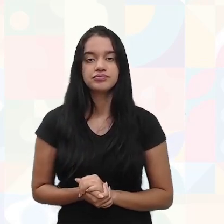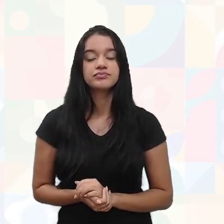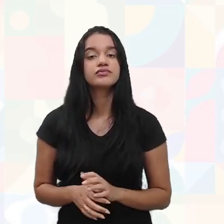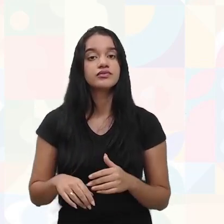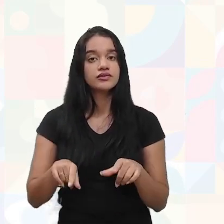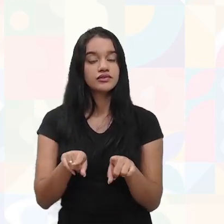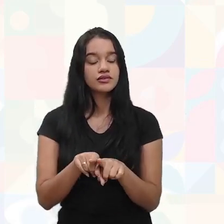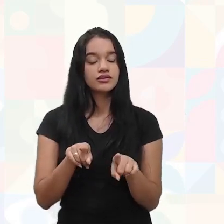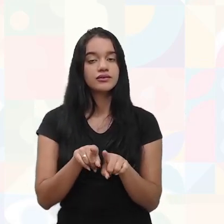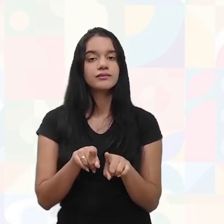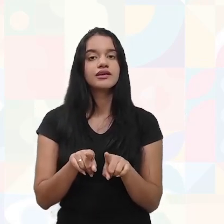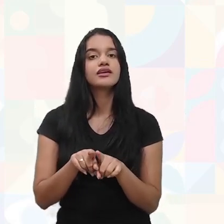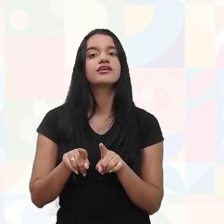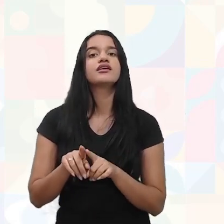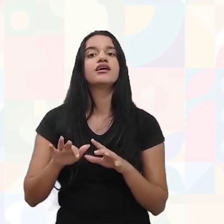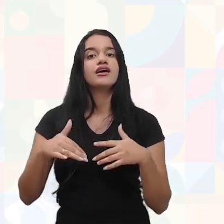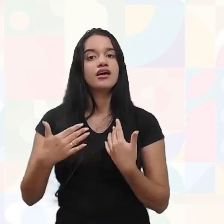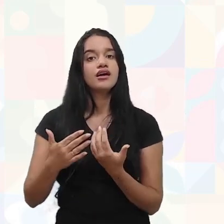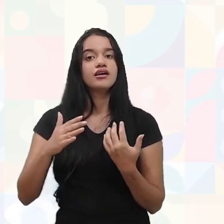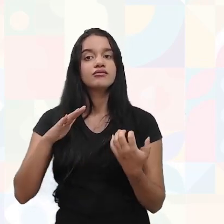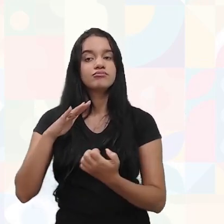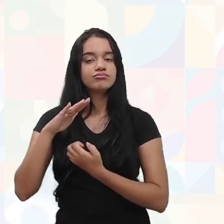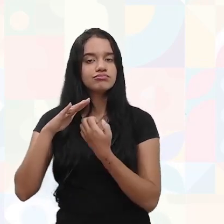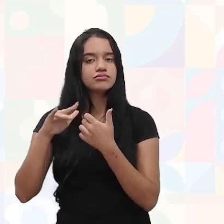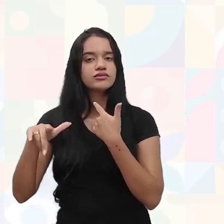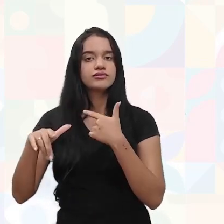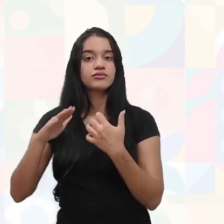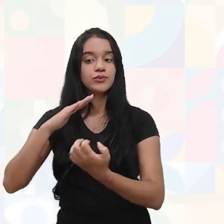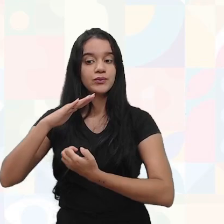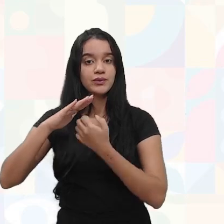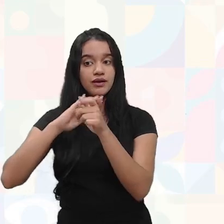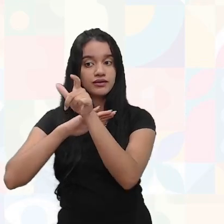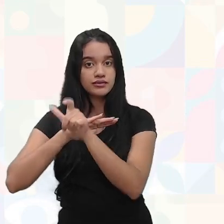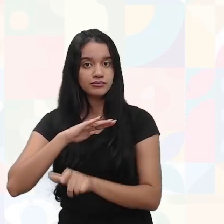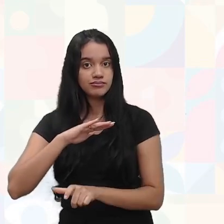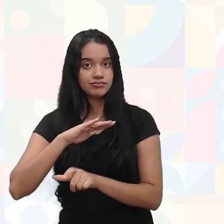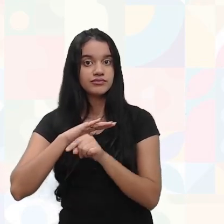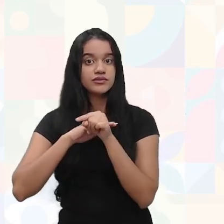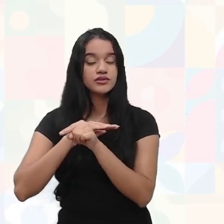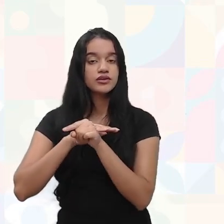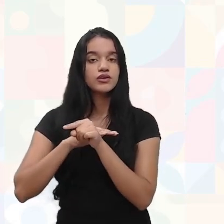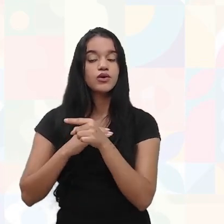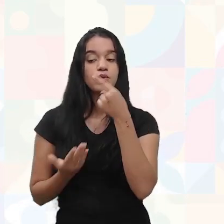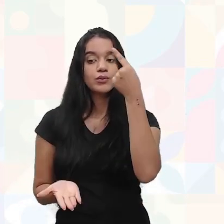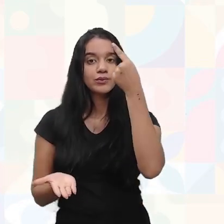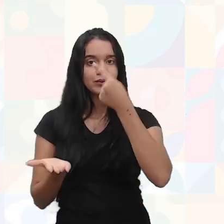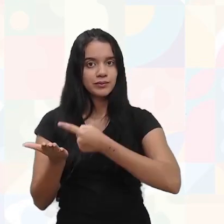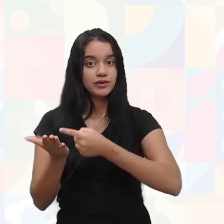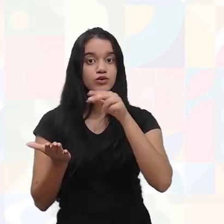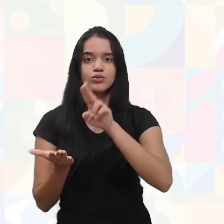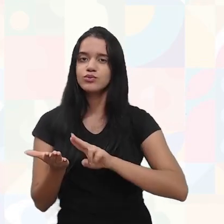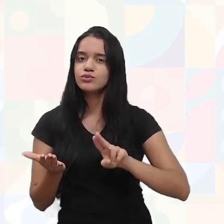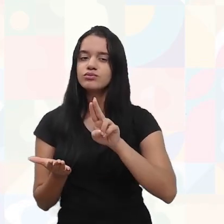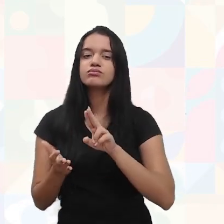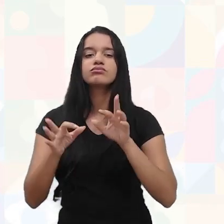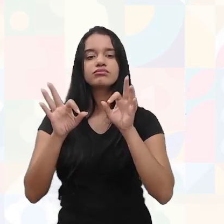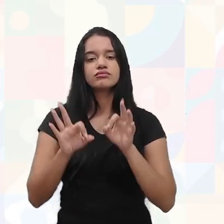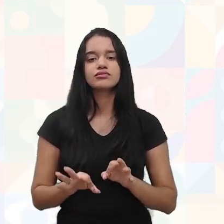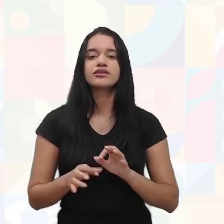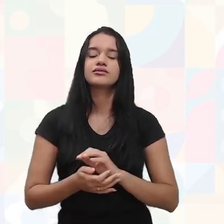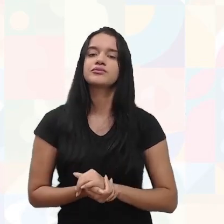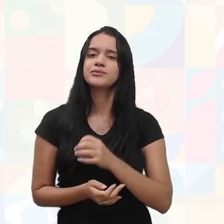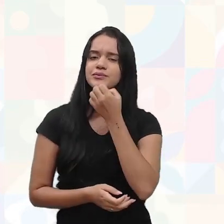Cabe também ao empregado cumprir as determinações da organização sobre o uso adequado.